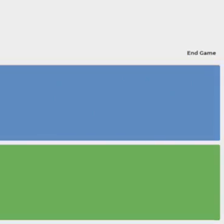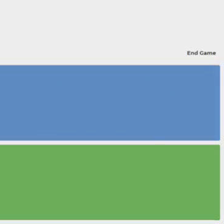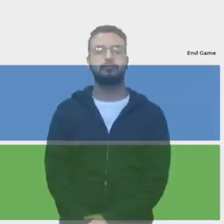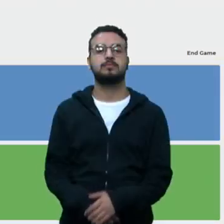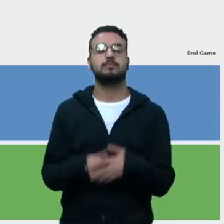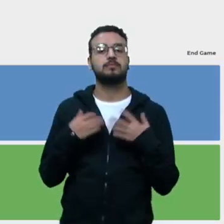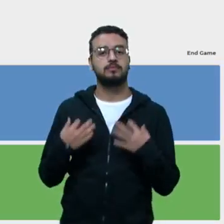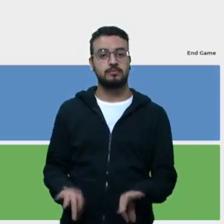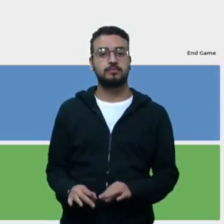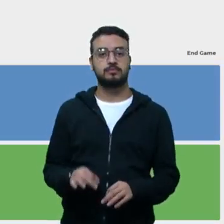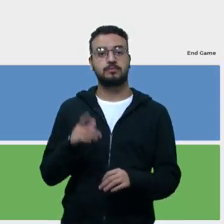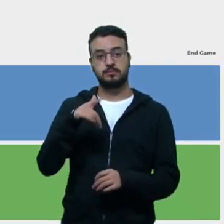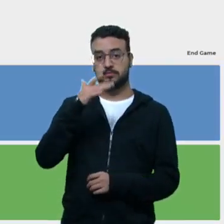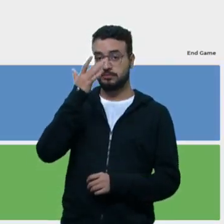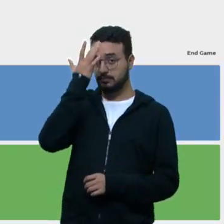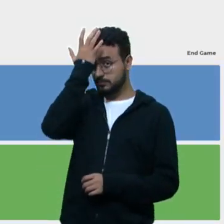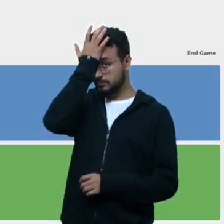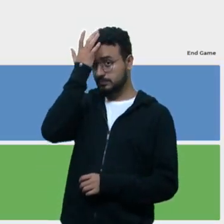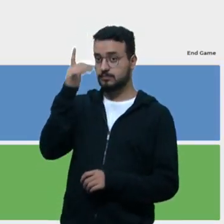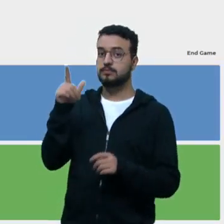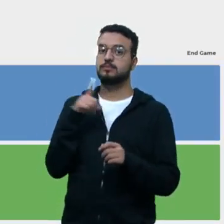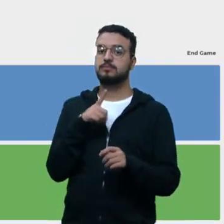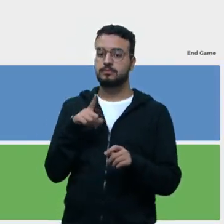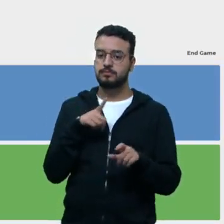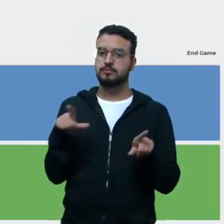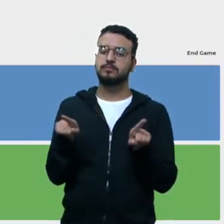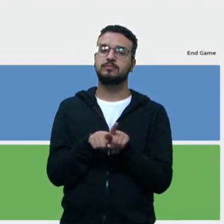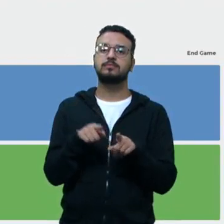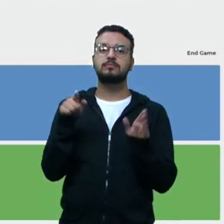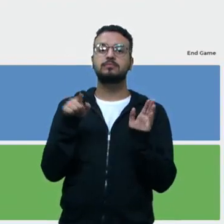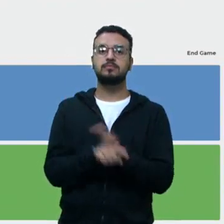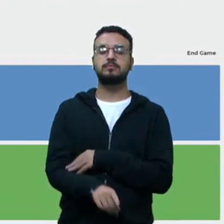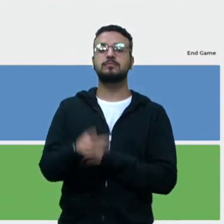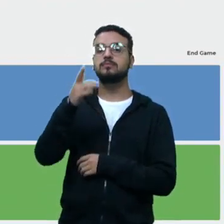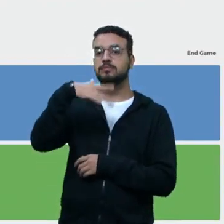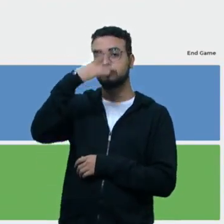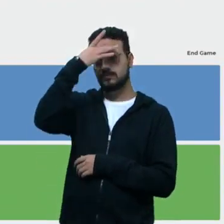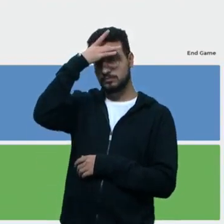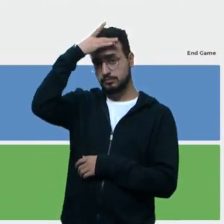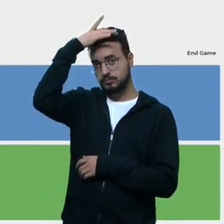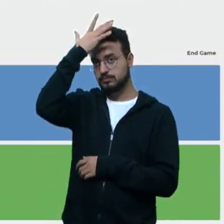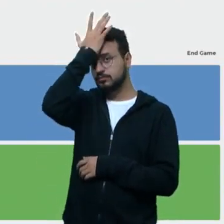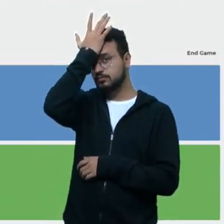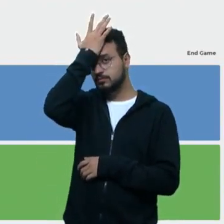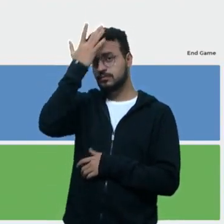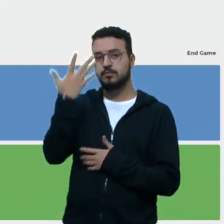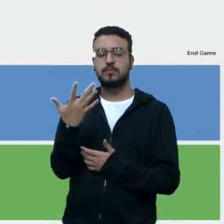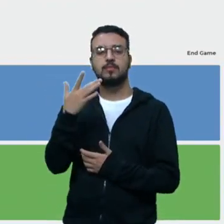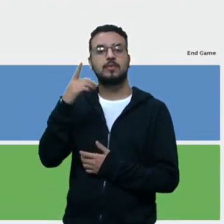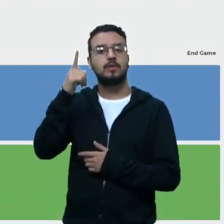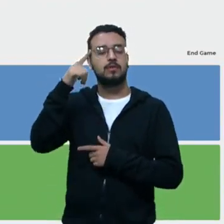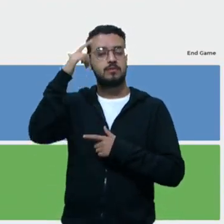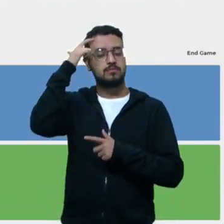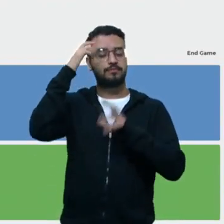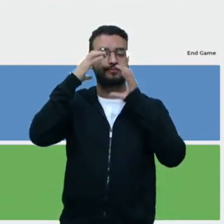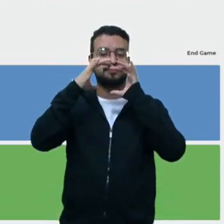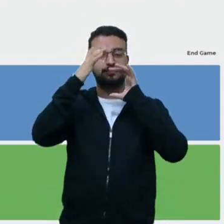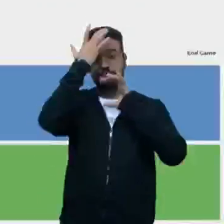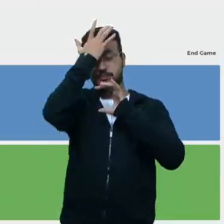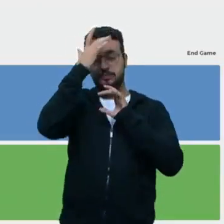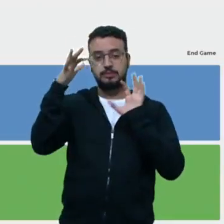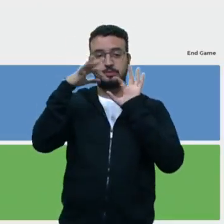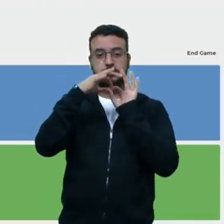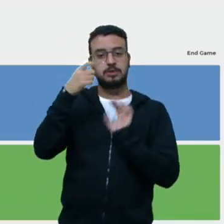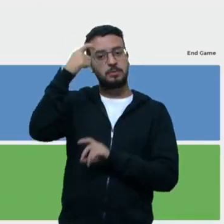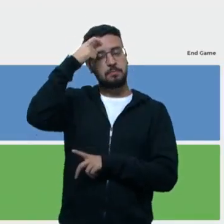Bom, lobo frontal. Tivemos até perguntas, né, nessa aula sobre o lobo frontal. Então, o lobo frontal, que está relacionado à memória,